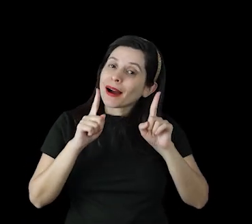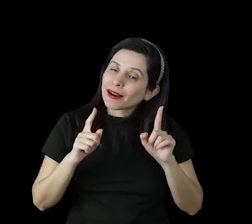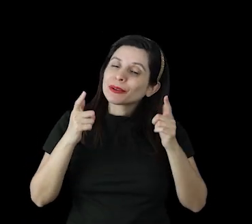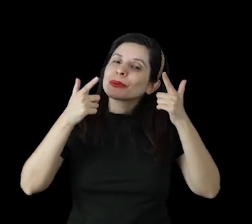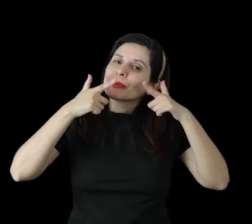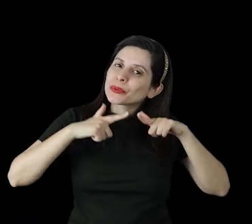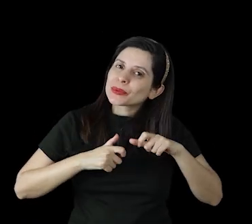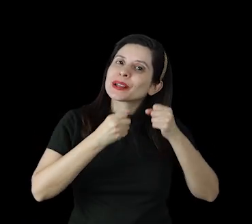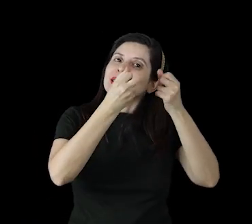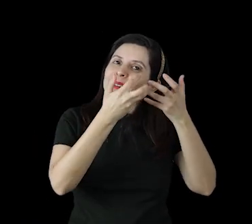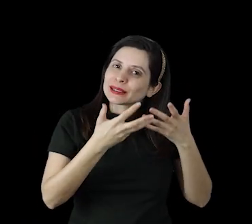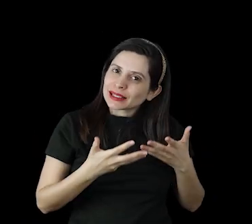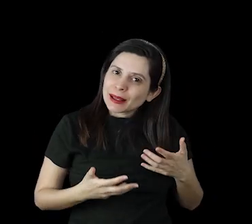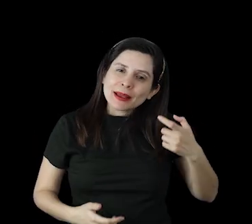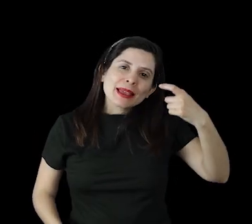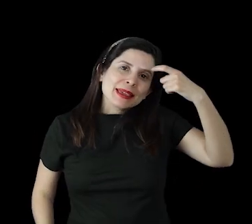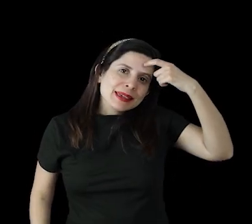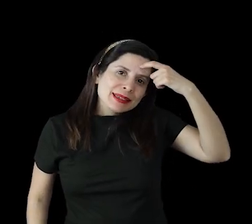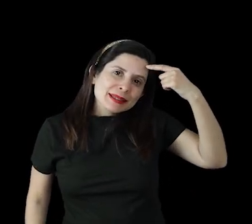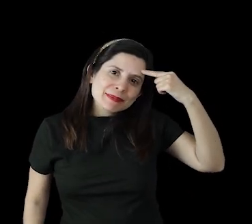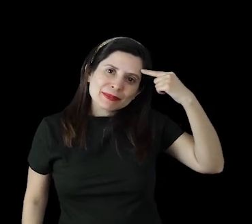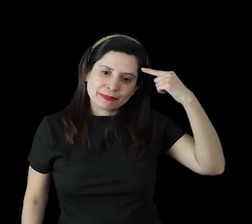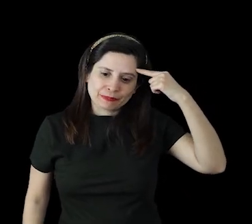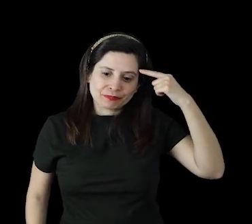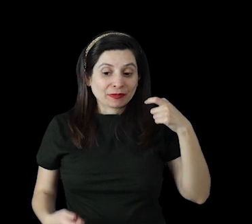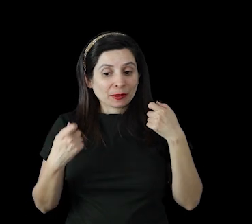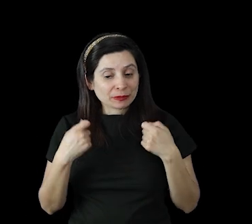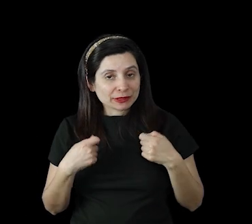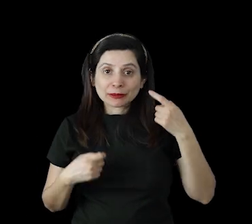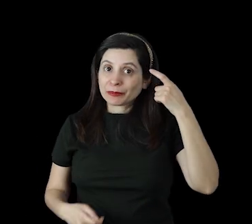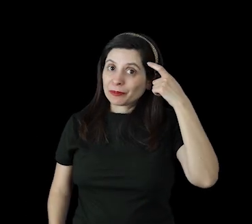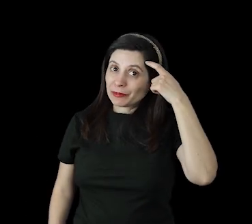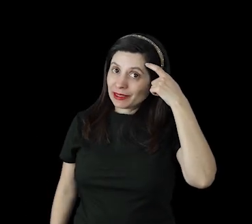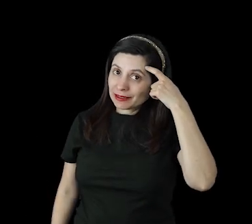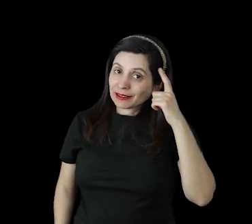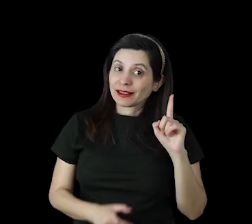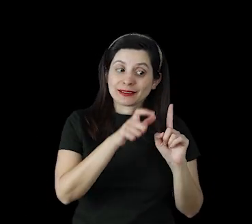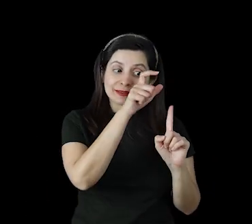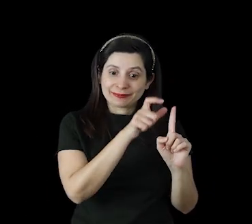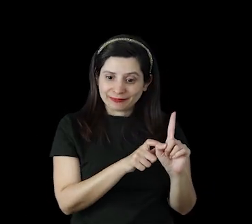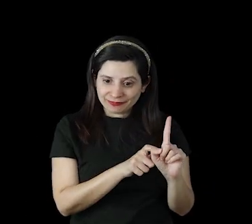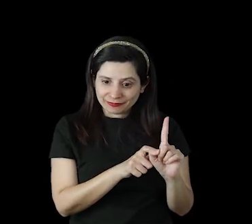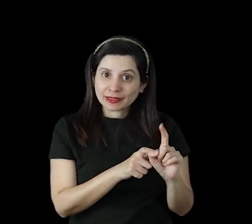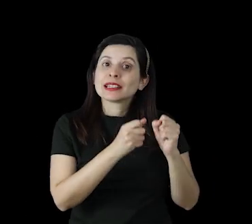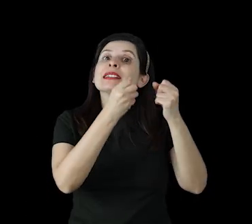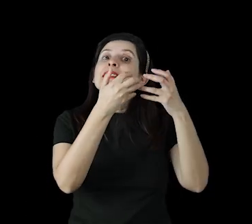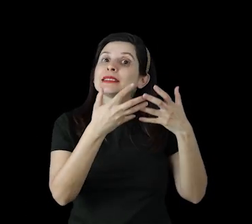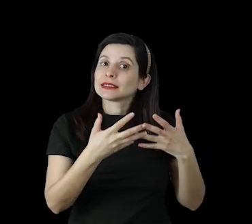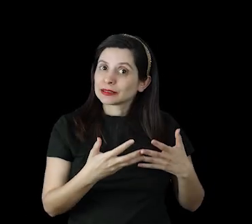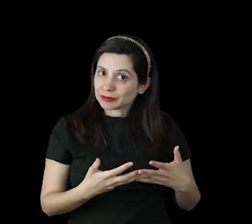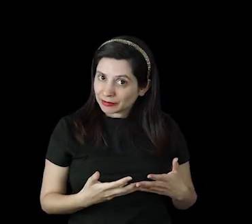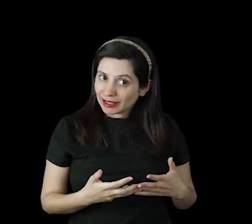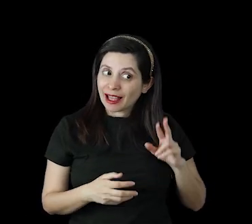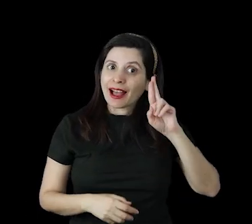Então, é mais ou menos esse raciocínio, né? A gente precisa pensar nesse personagem e justificar a razão,